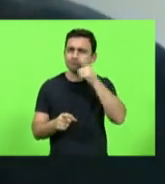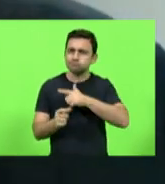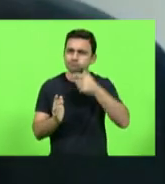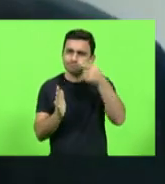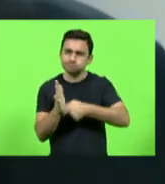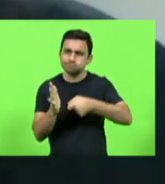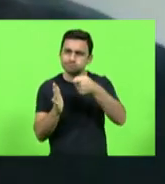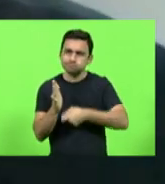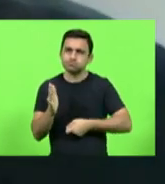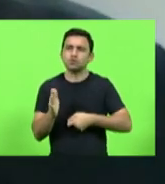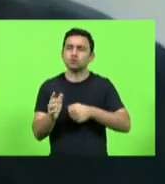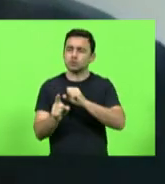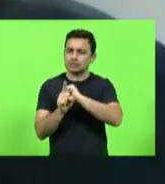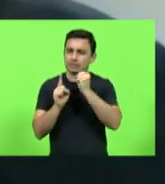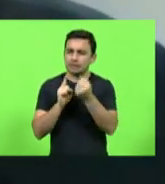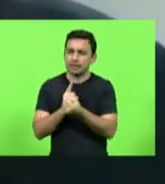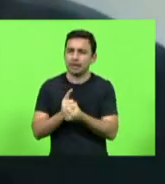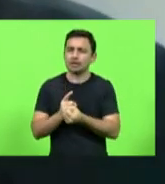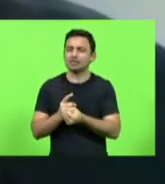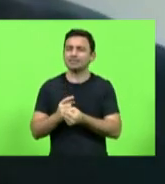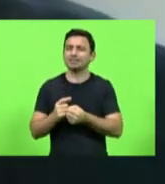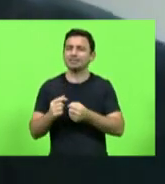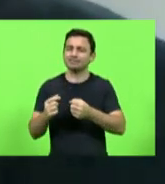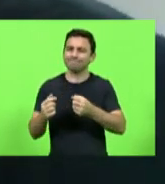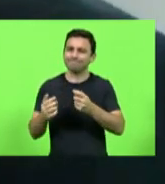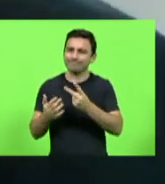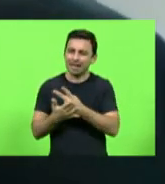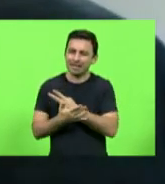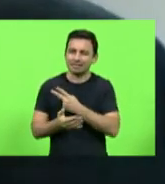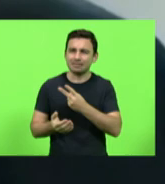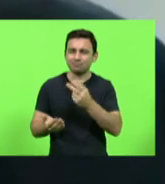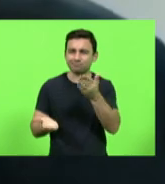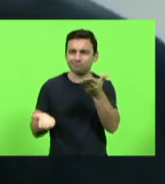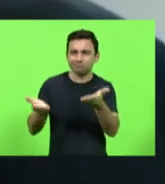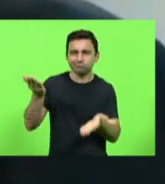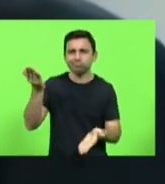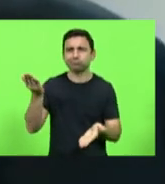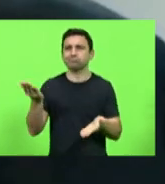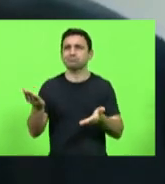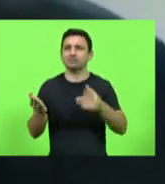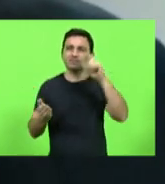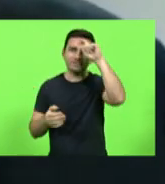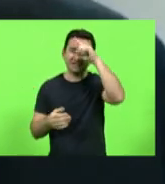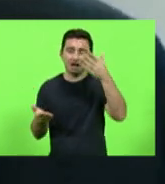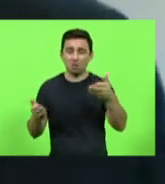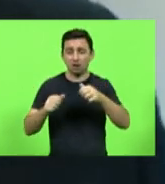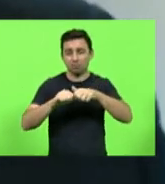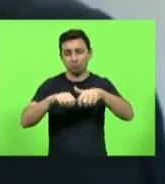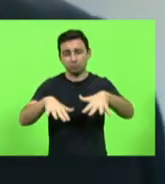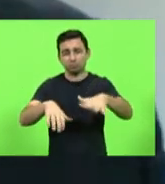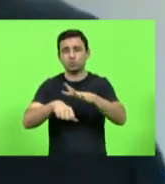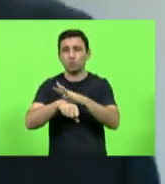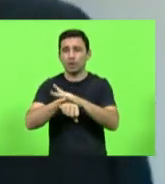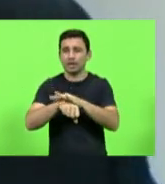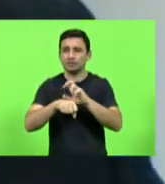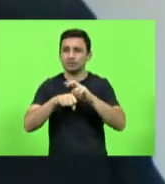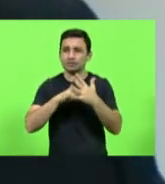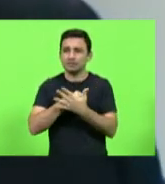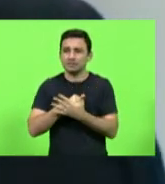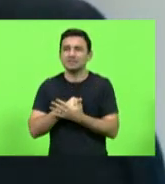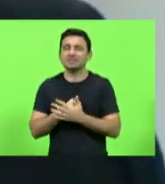sociedade injusta e tremendamente desigual, e que essa pandemia de tantas tragédias demonstrou a